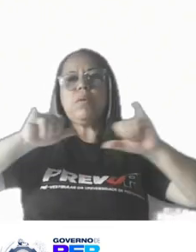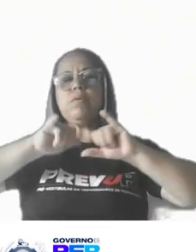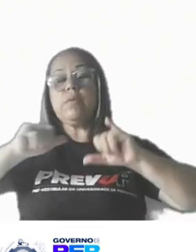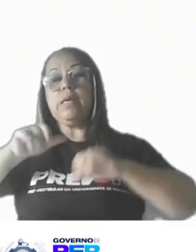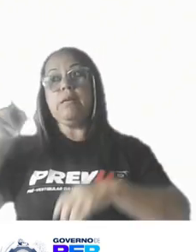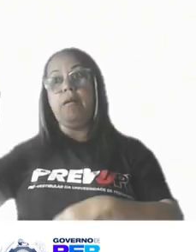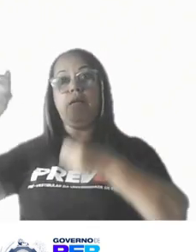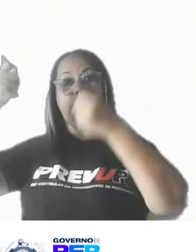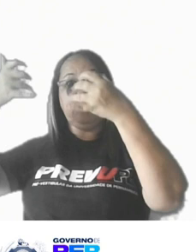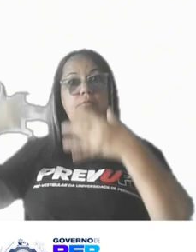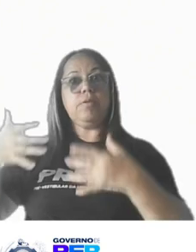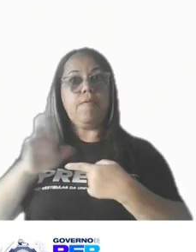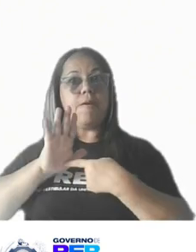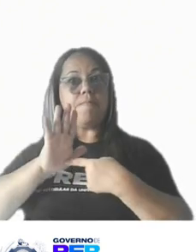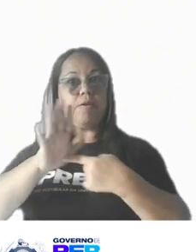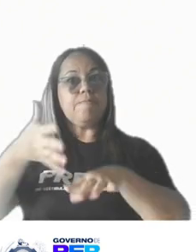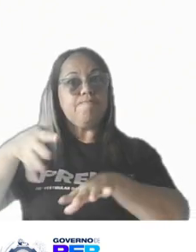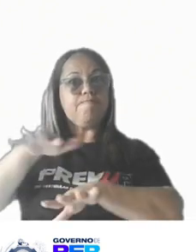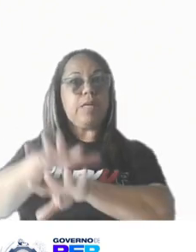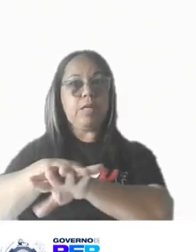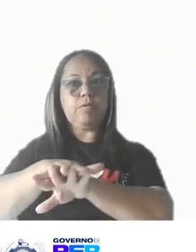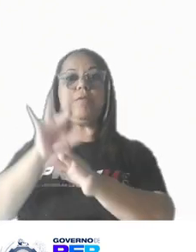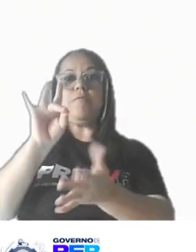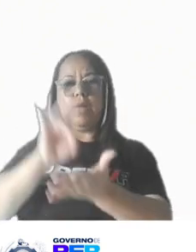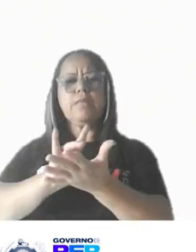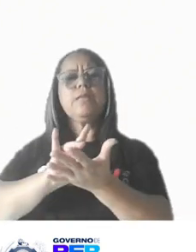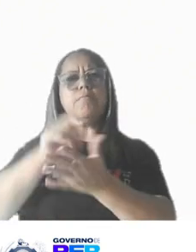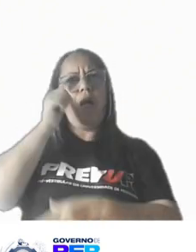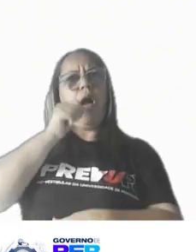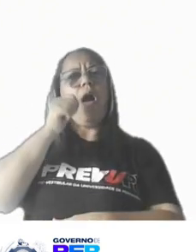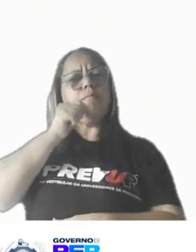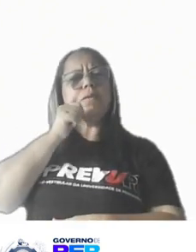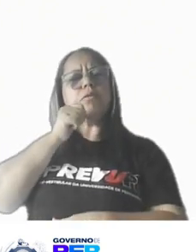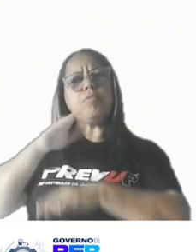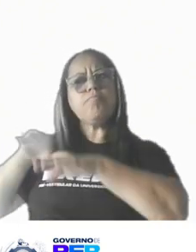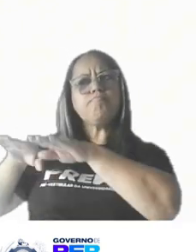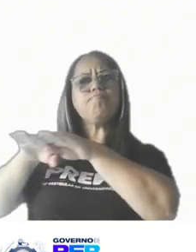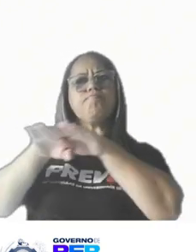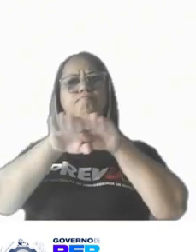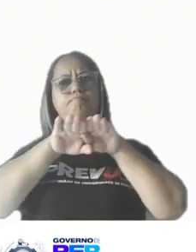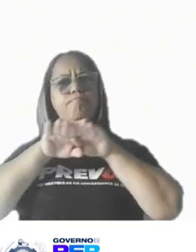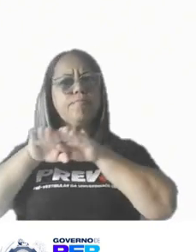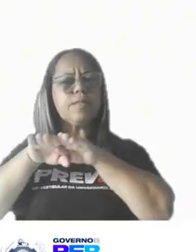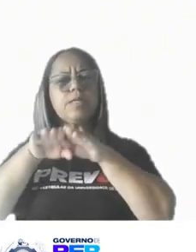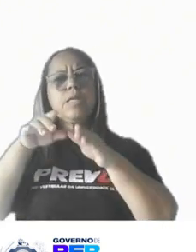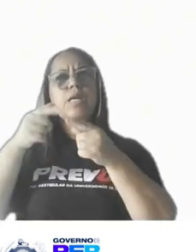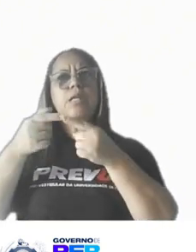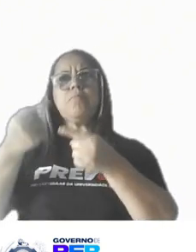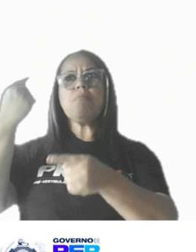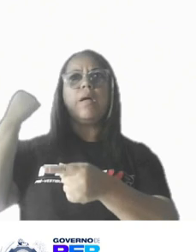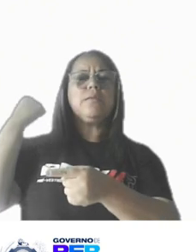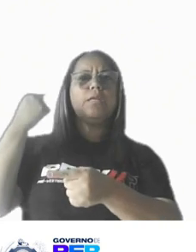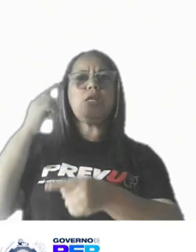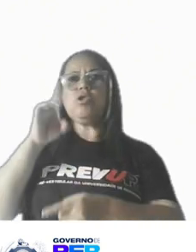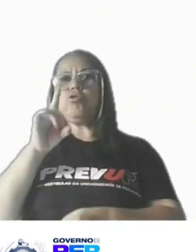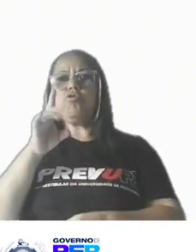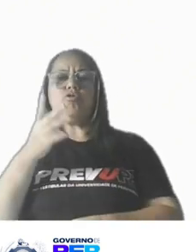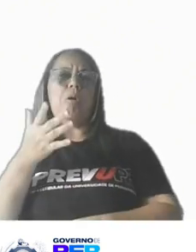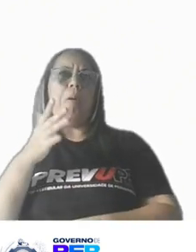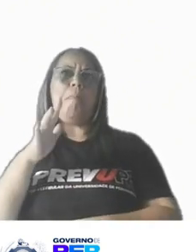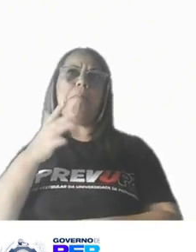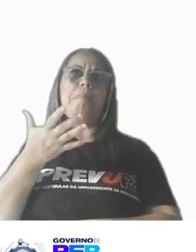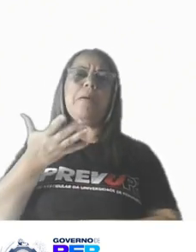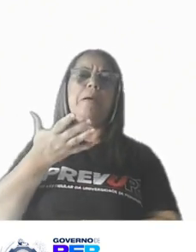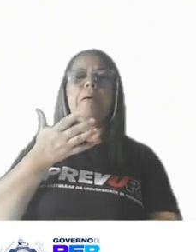essa fala dela vai revelar essa inclusão, né? Que as mulheres estão tomando conta de outros ambientes que antes eram